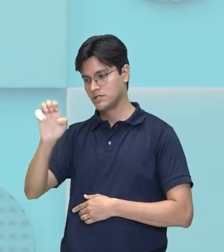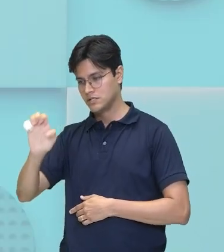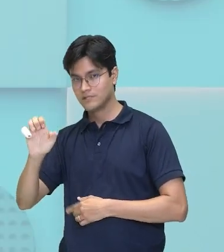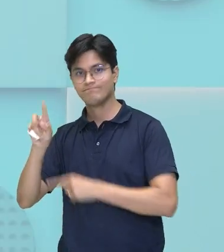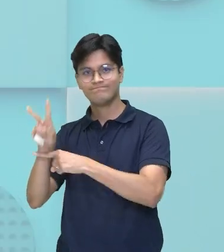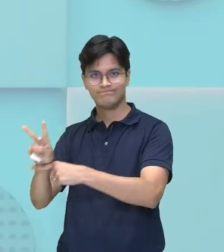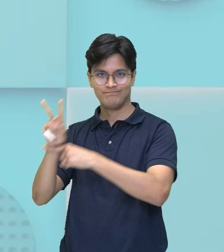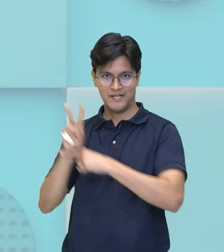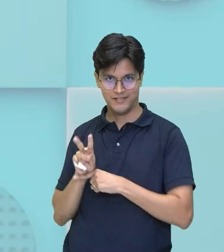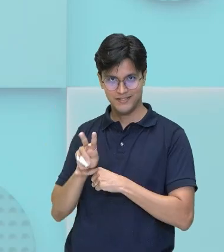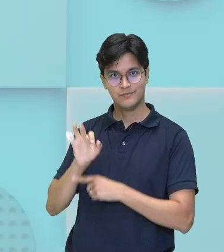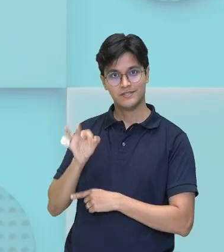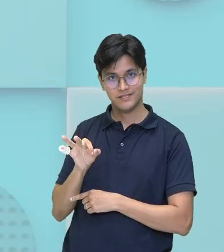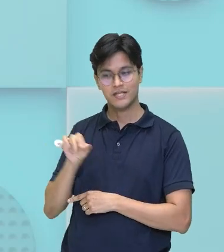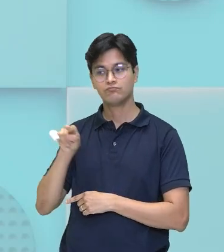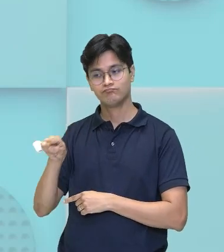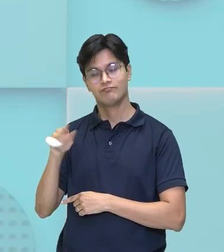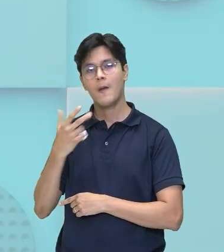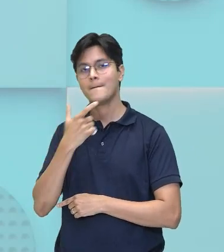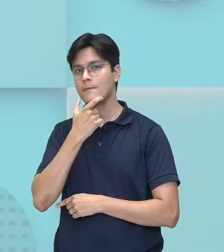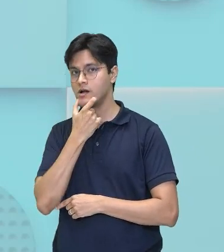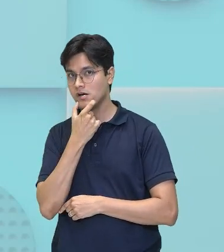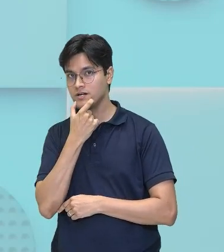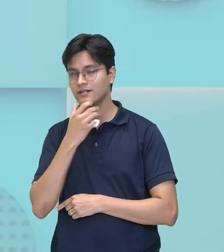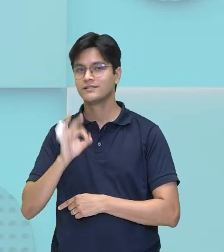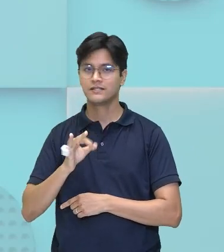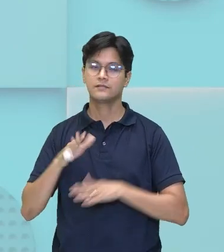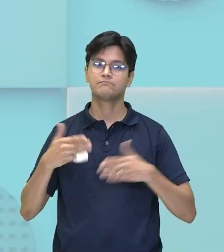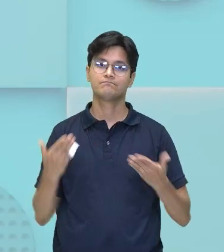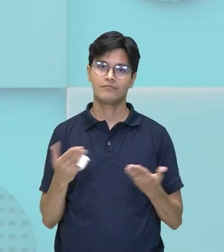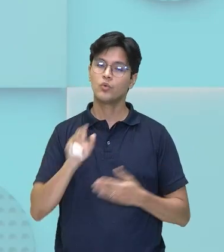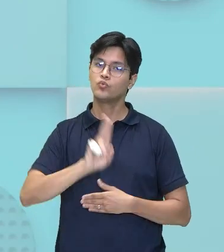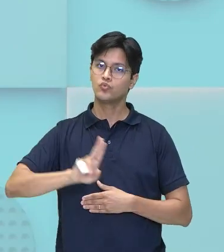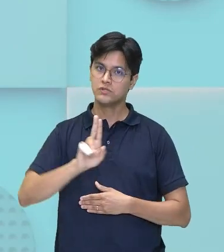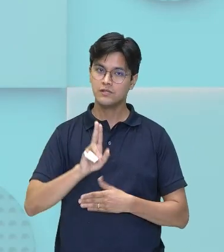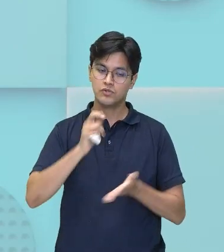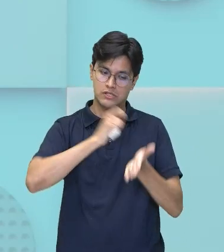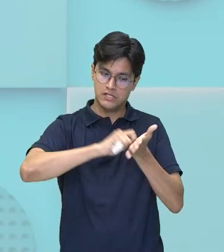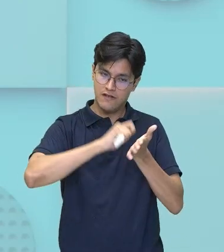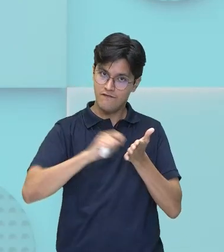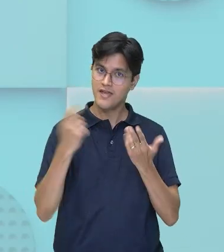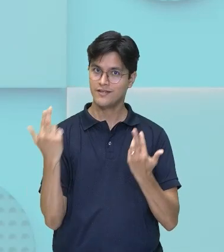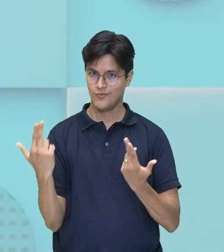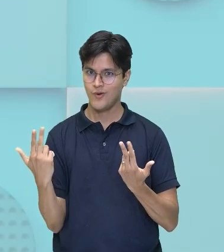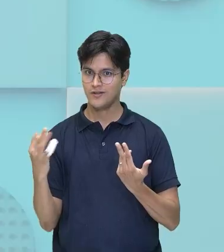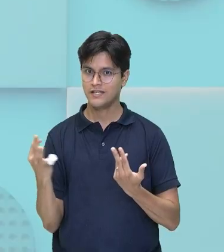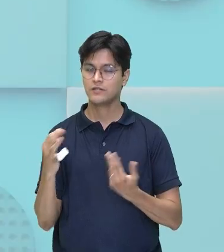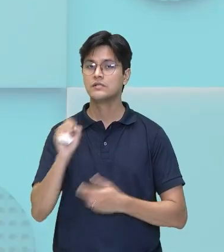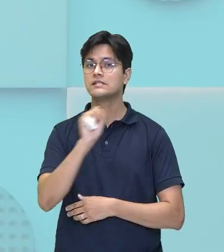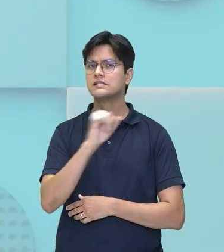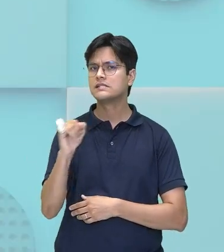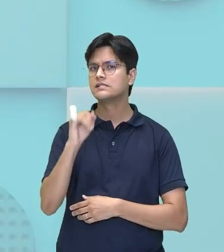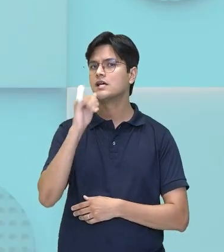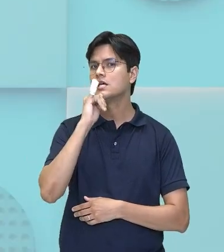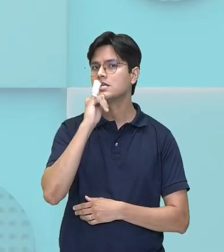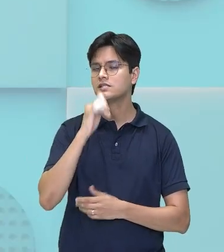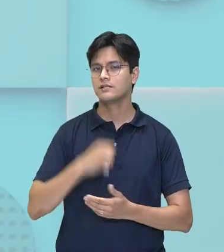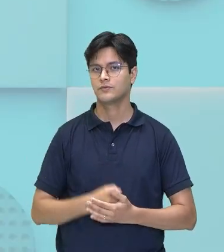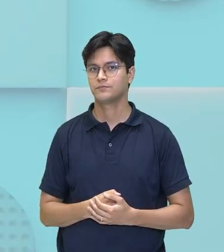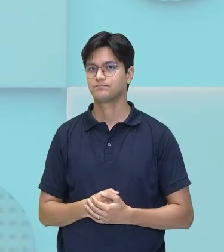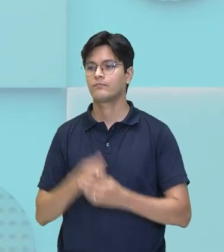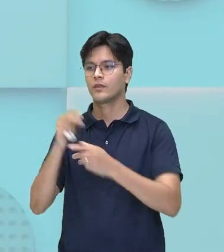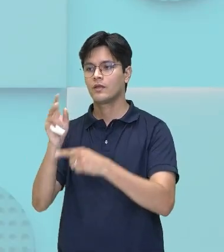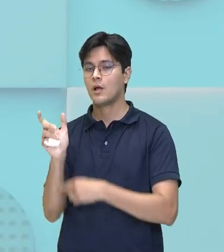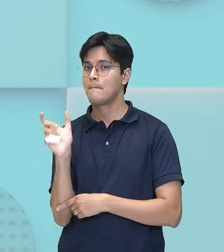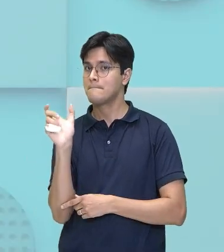estrangeirismo, pegando essas palavras e escrevendo igualmente. Aí é estrangeirismo. Se a gente pega uma palavra e transforma,